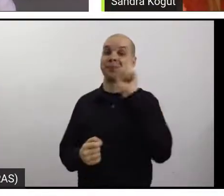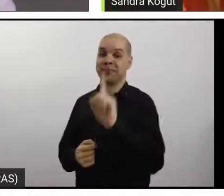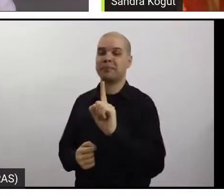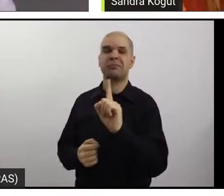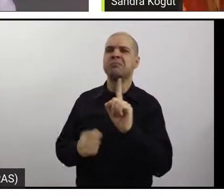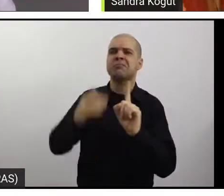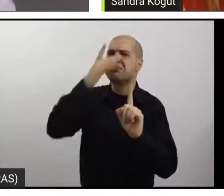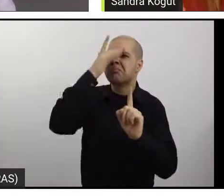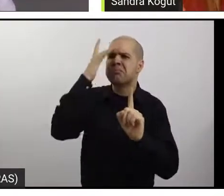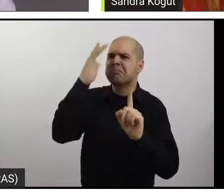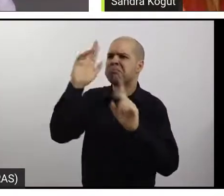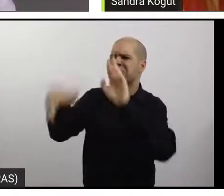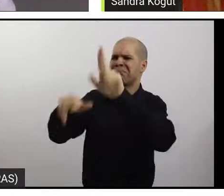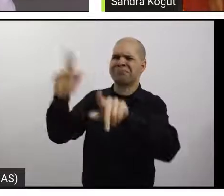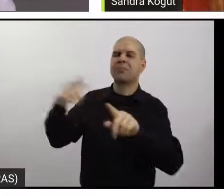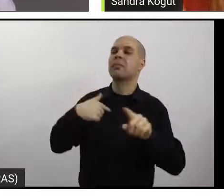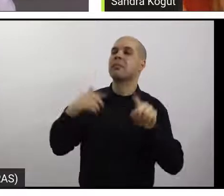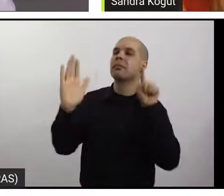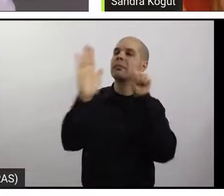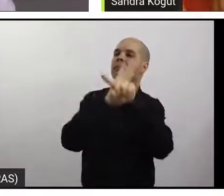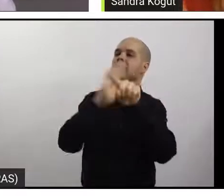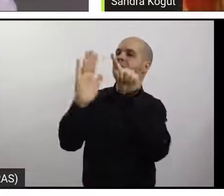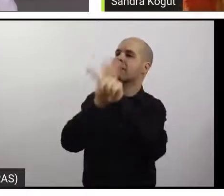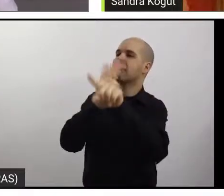A televisão fazia isso.